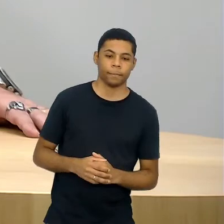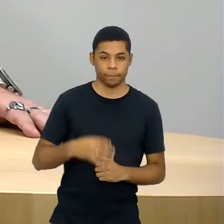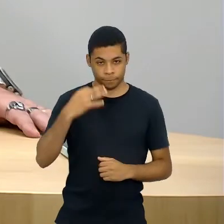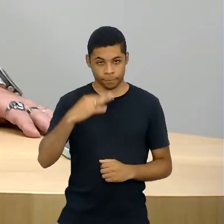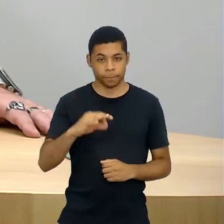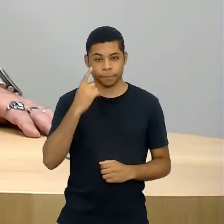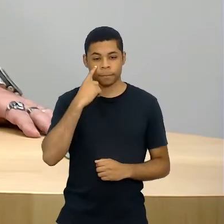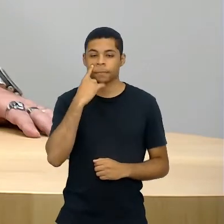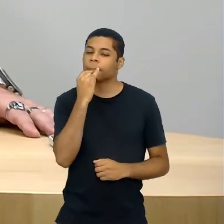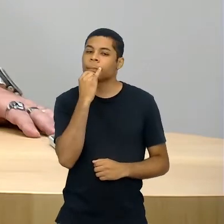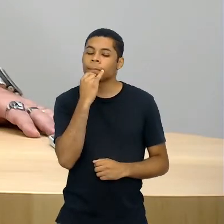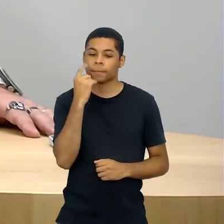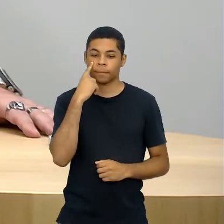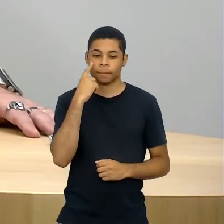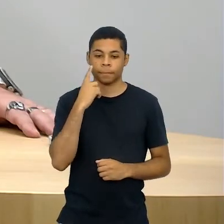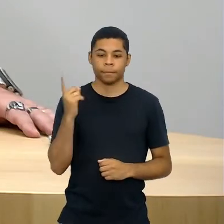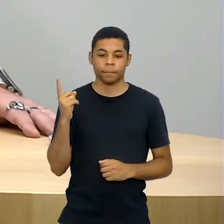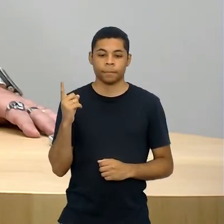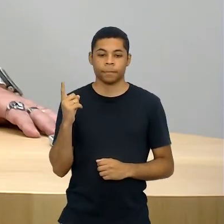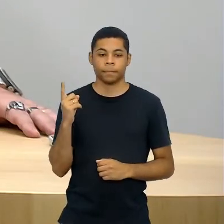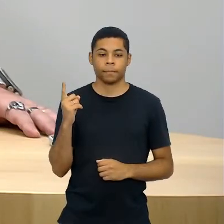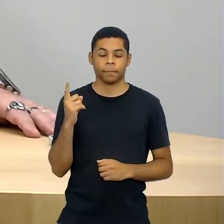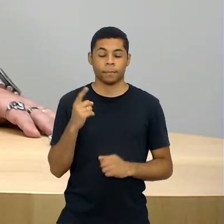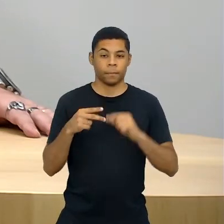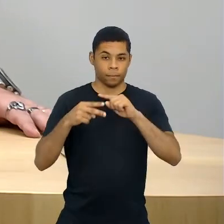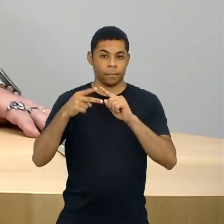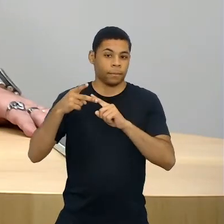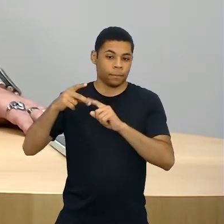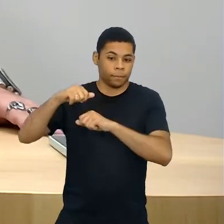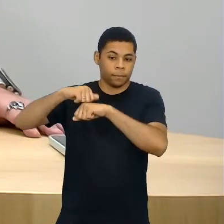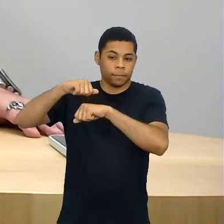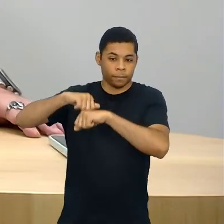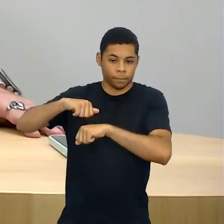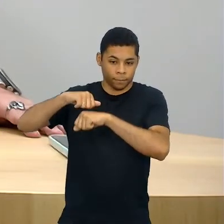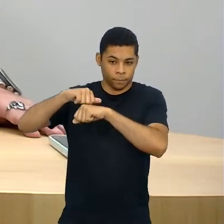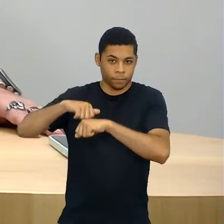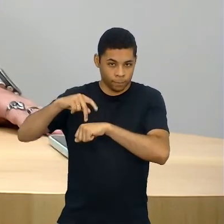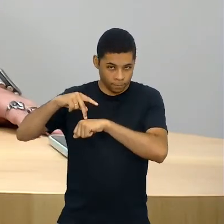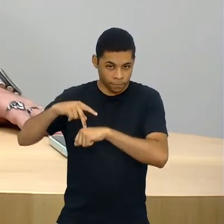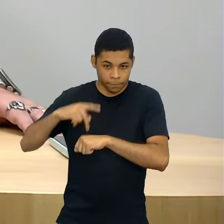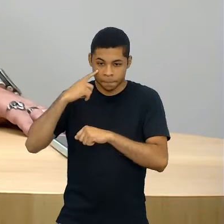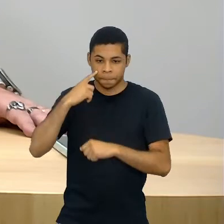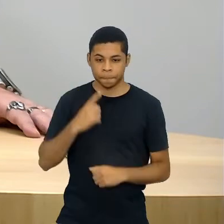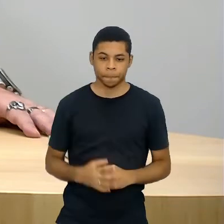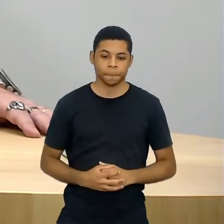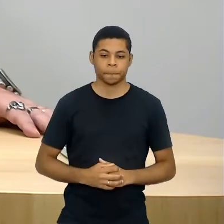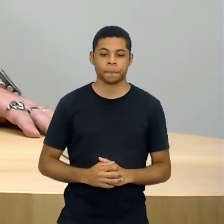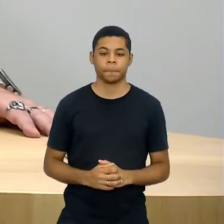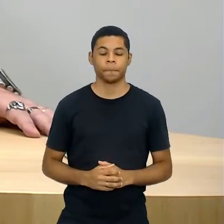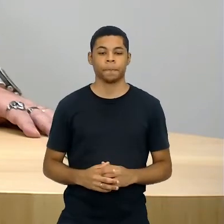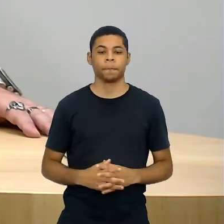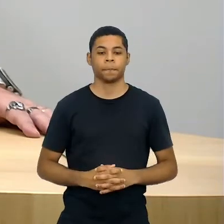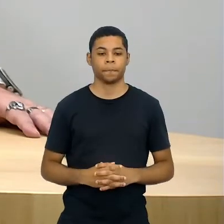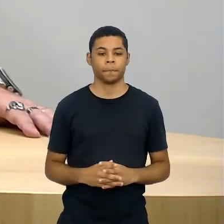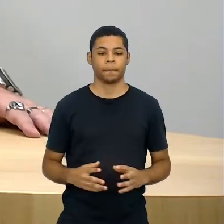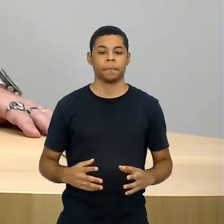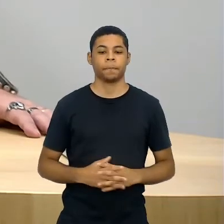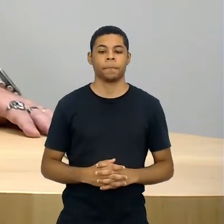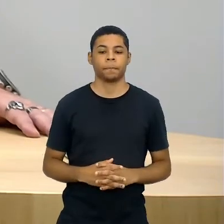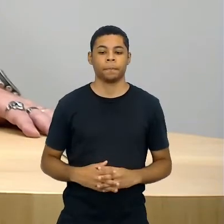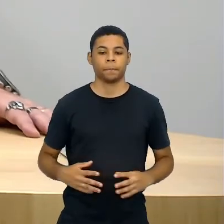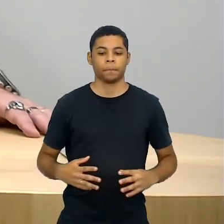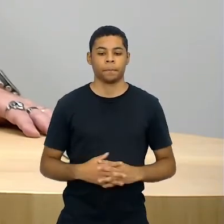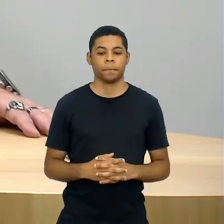Vamos colocar aí o exemplo aí, né, de 2 rochas aí ígneas vulcânicas extrusivas, aí mais 2 rochas aí.